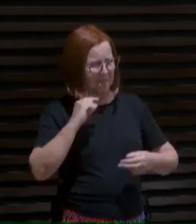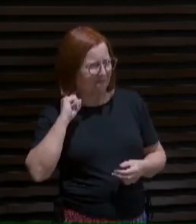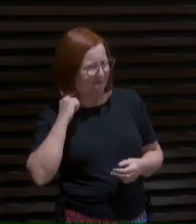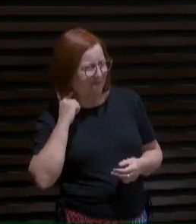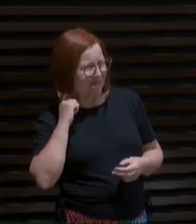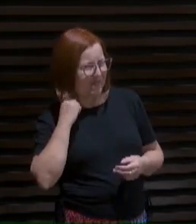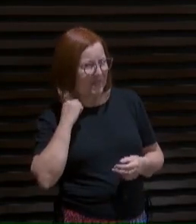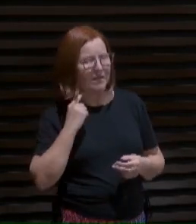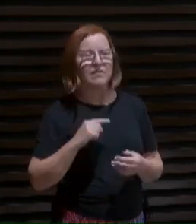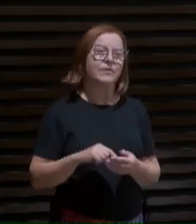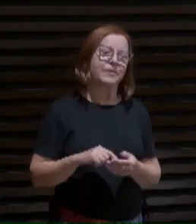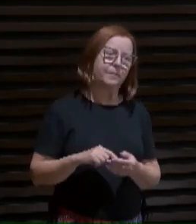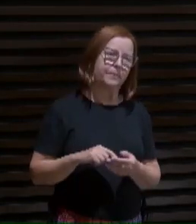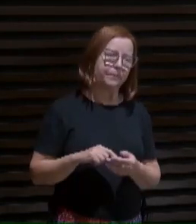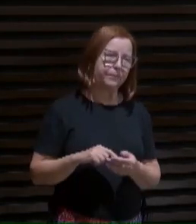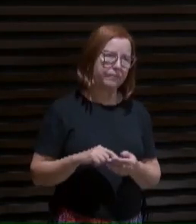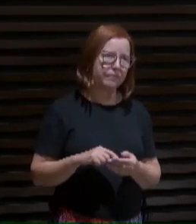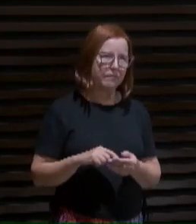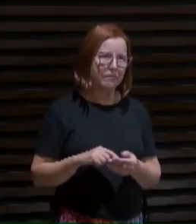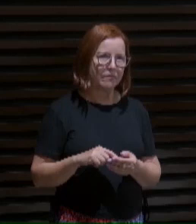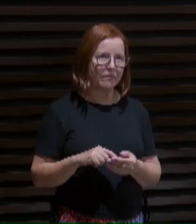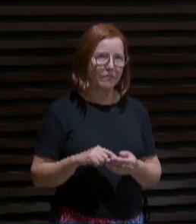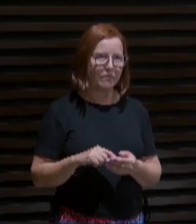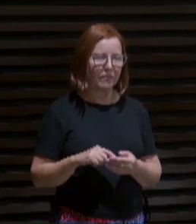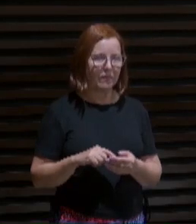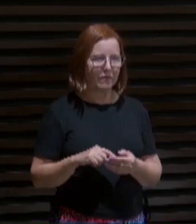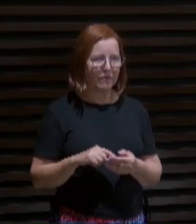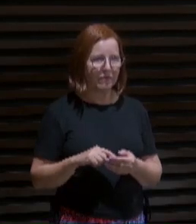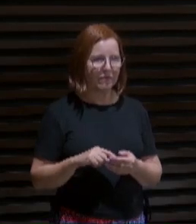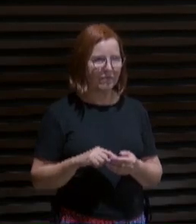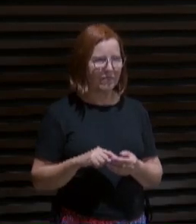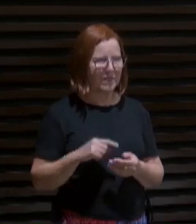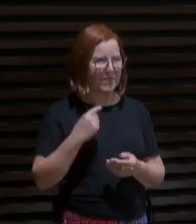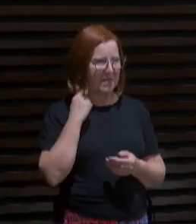a saprofagia de Kafka.